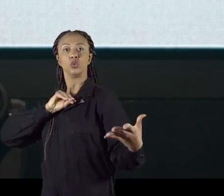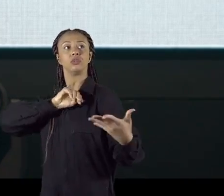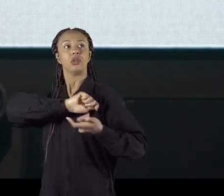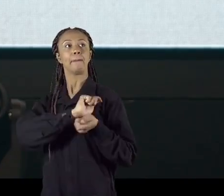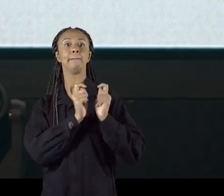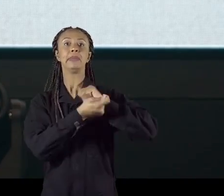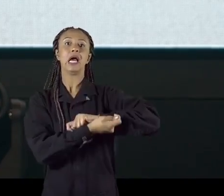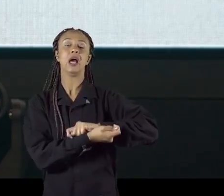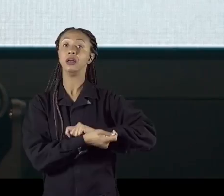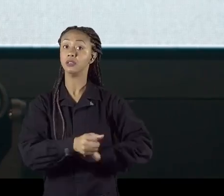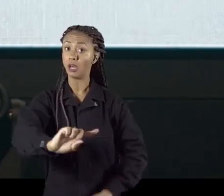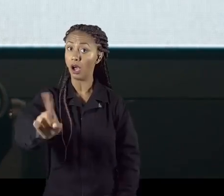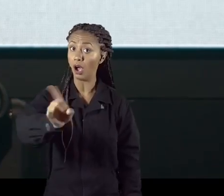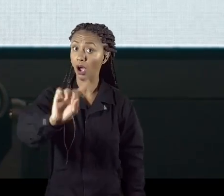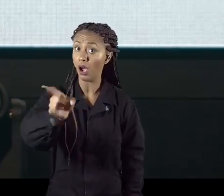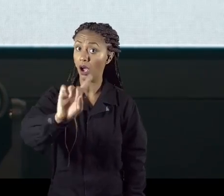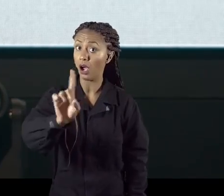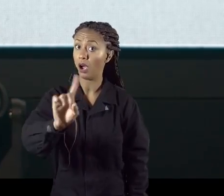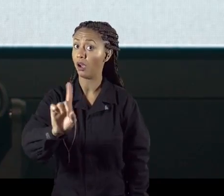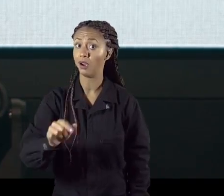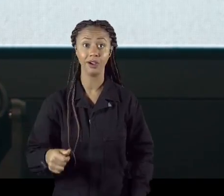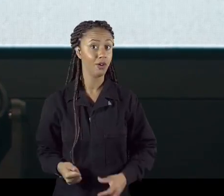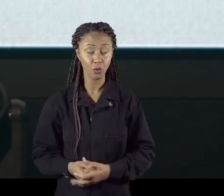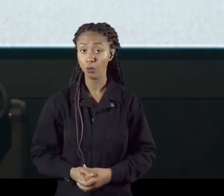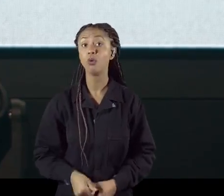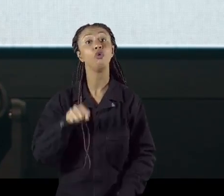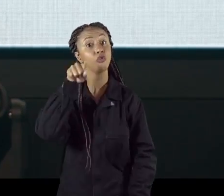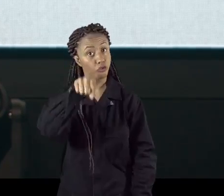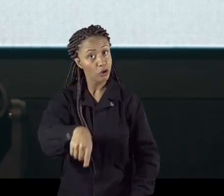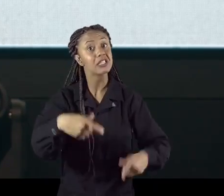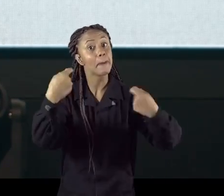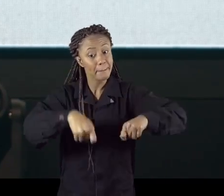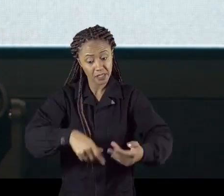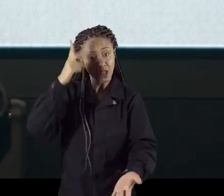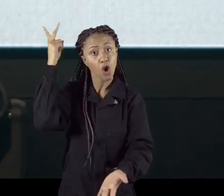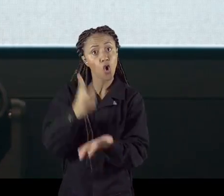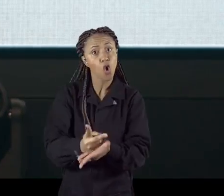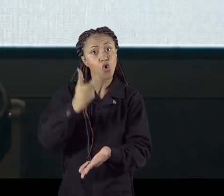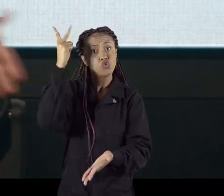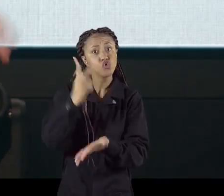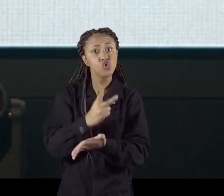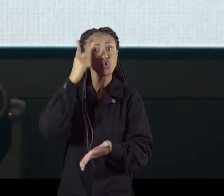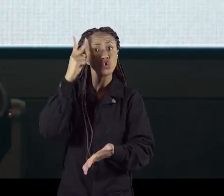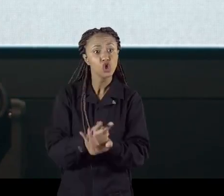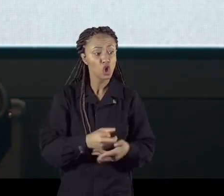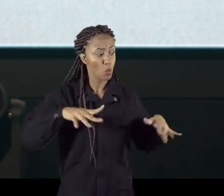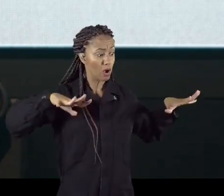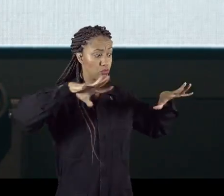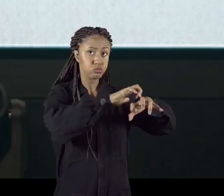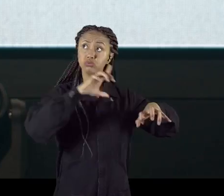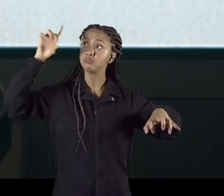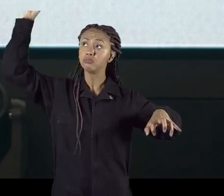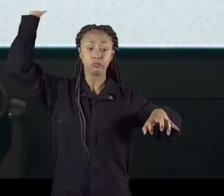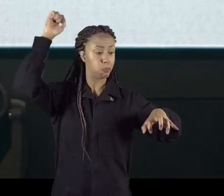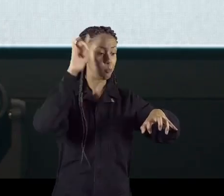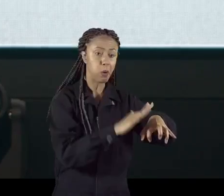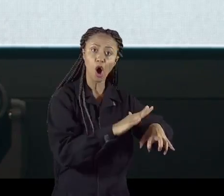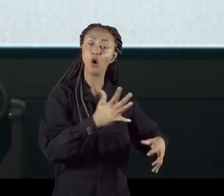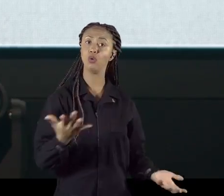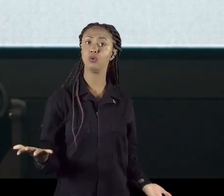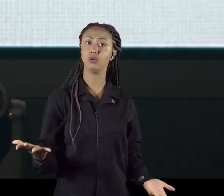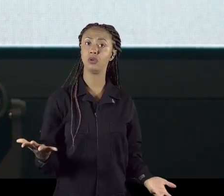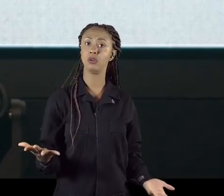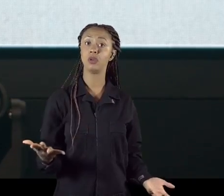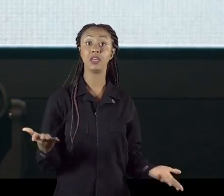adaptar a mensagem do Evangelho não você ainda deve ser luz a brilhar nas trevas e nós estamos